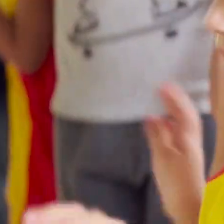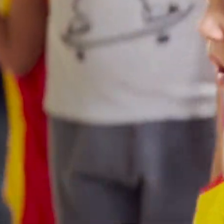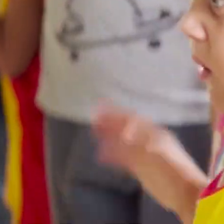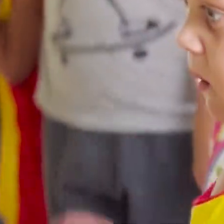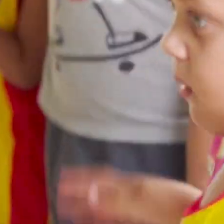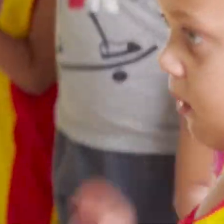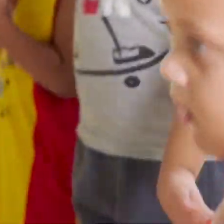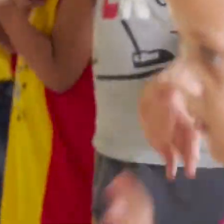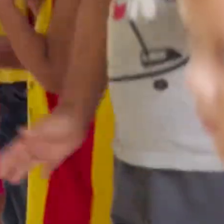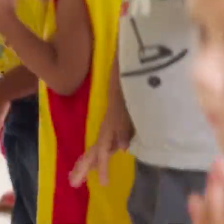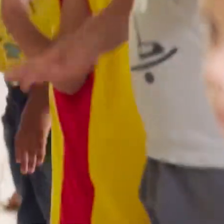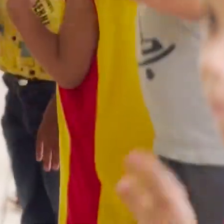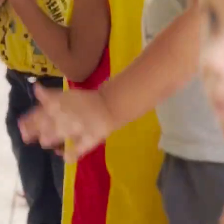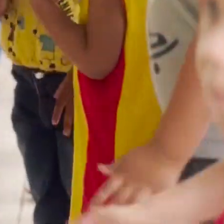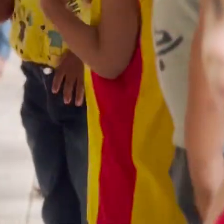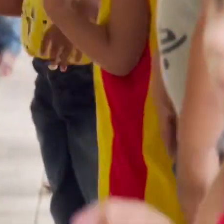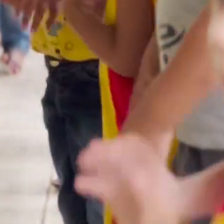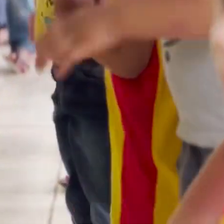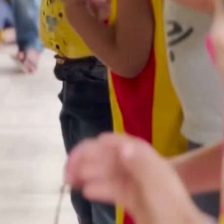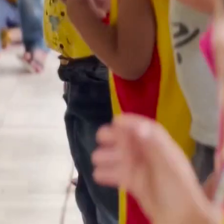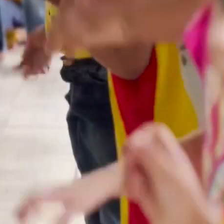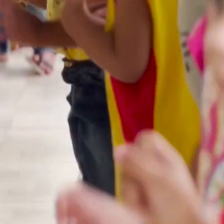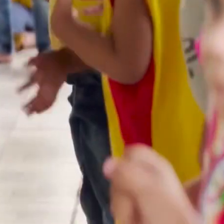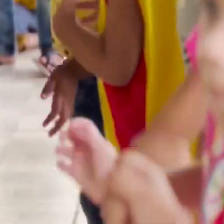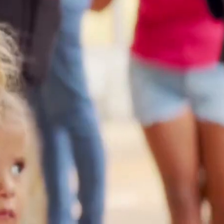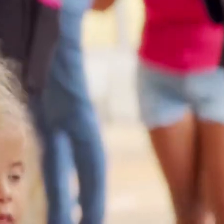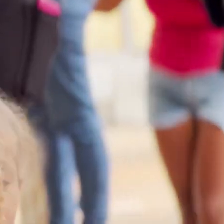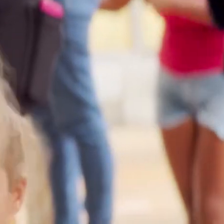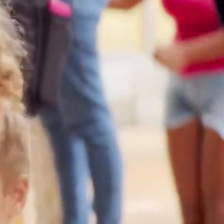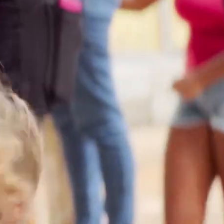do céu. Venham ver como dão mel as